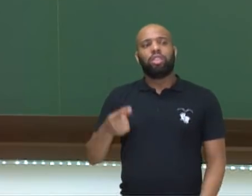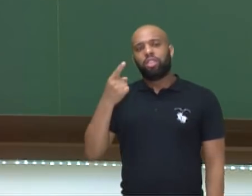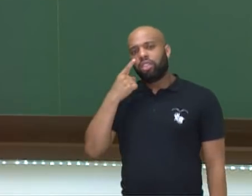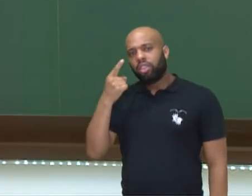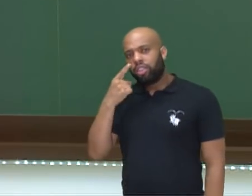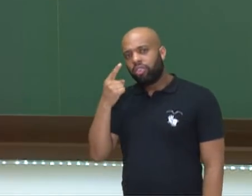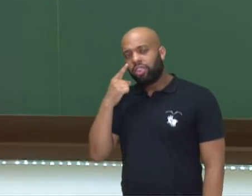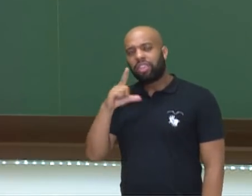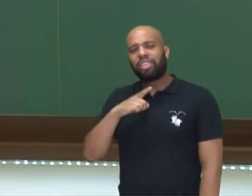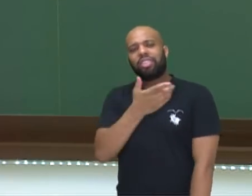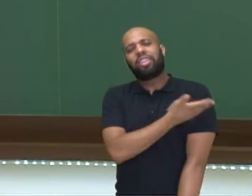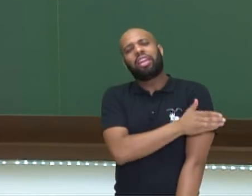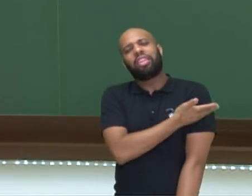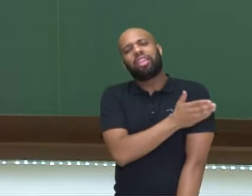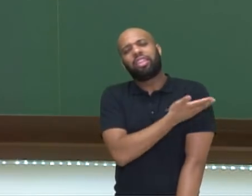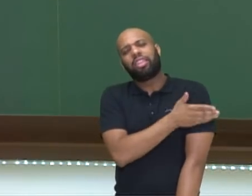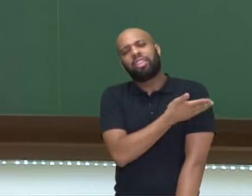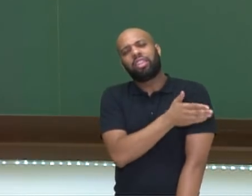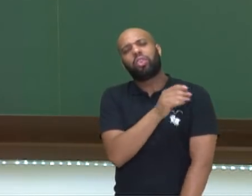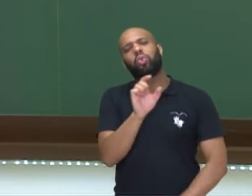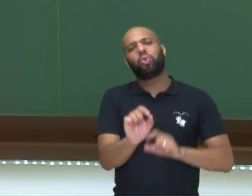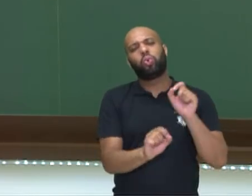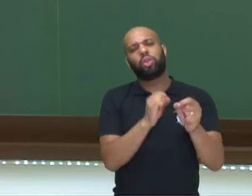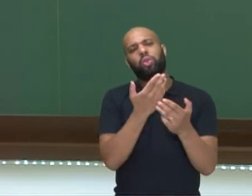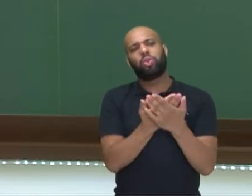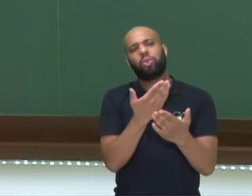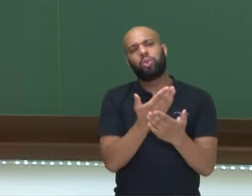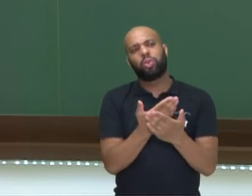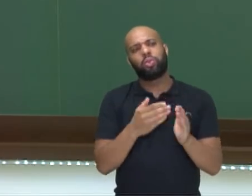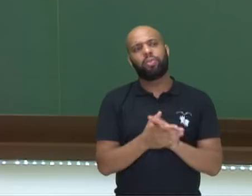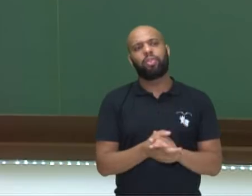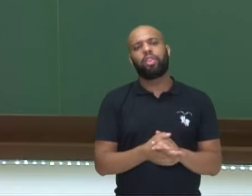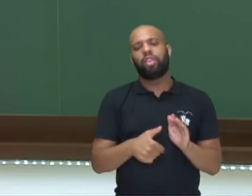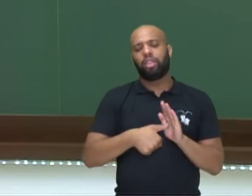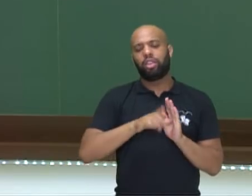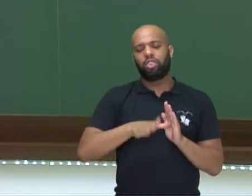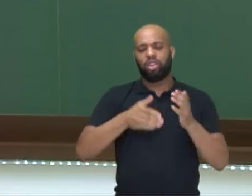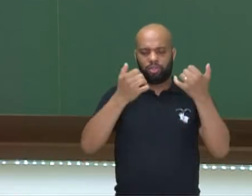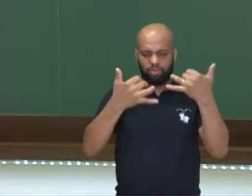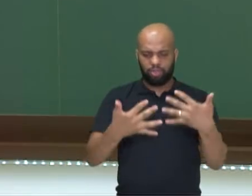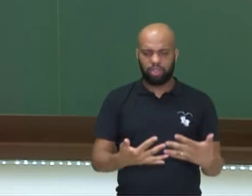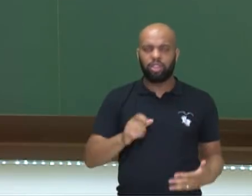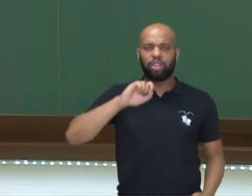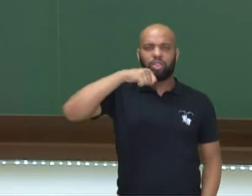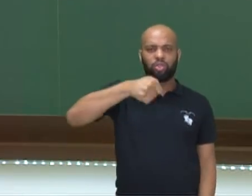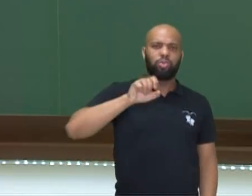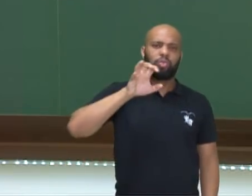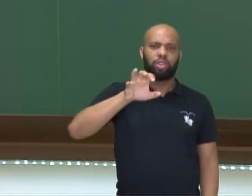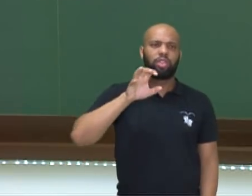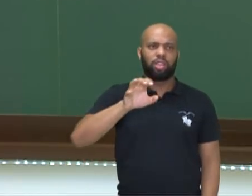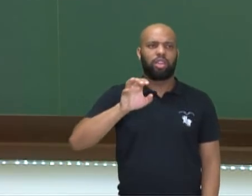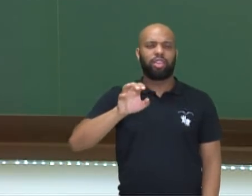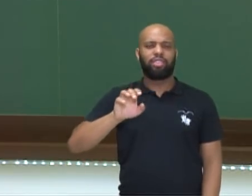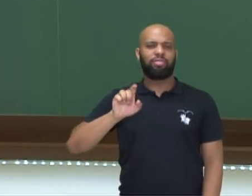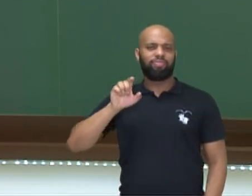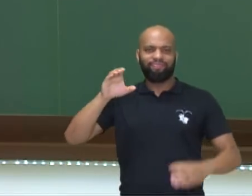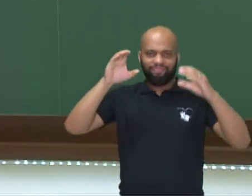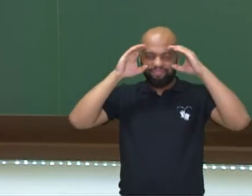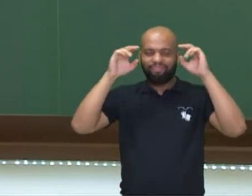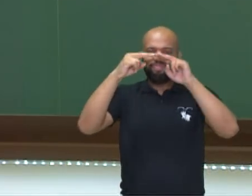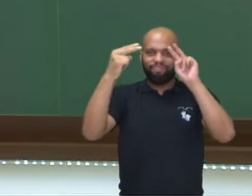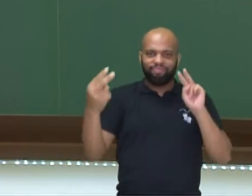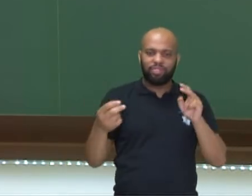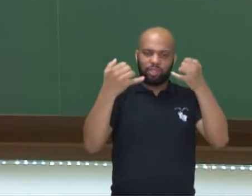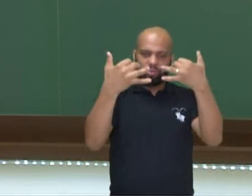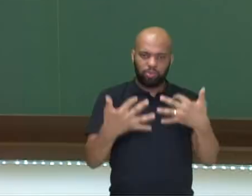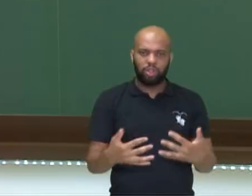aqui treinar um pouquinho o que nós vimos aí, né? Eu já falei bastante sobre esses dispositivos de realidade virtual,